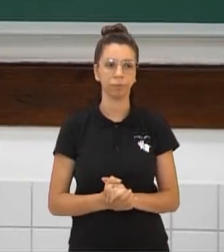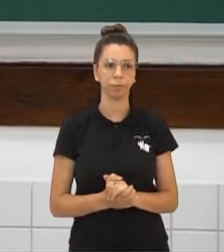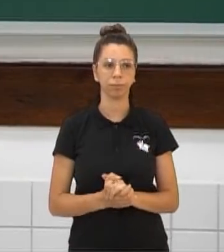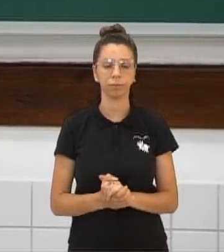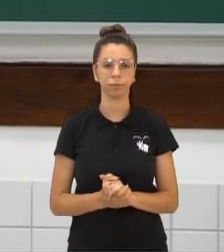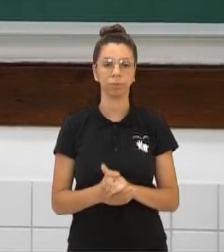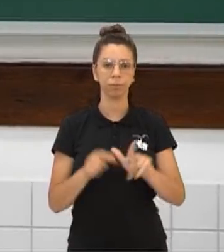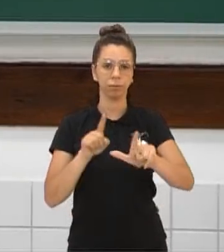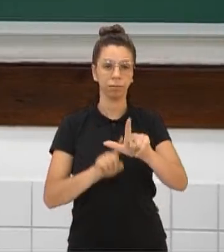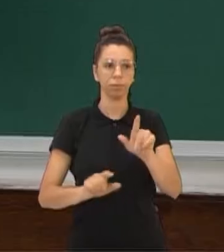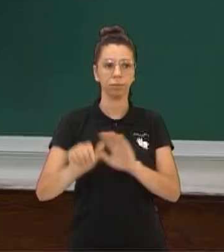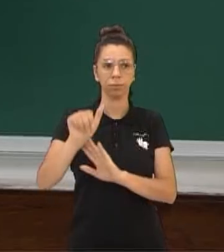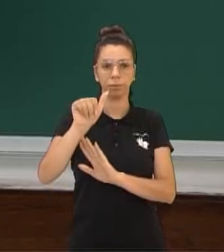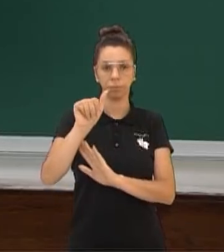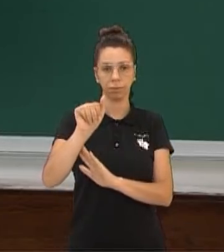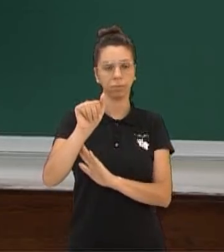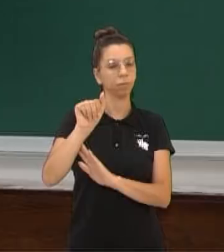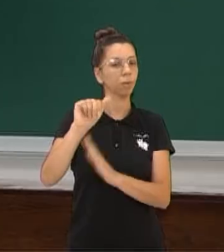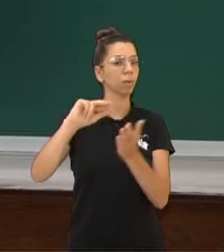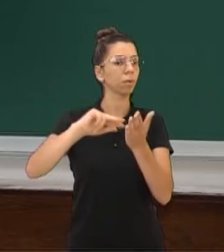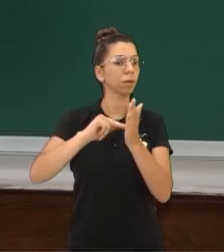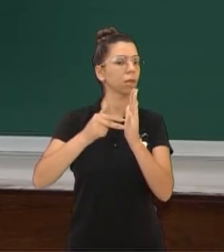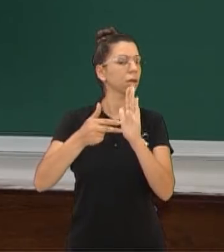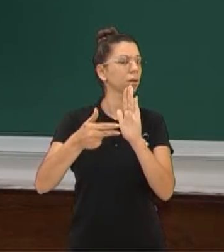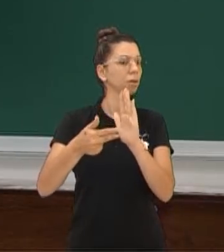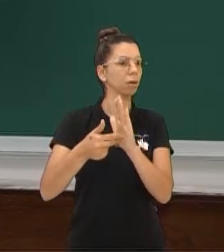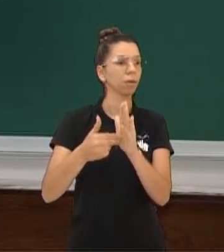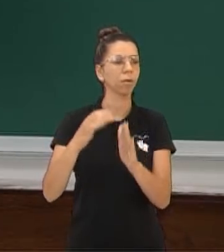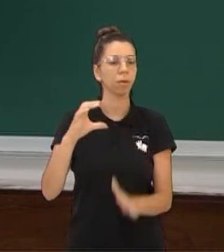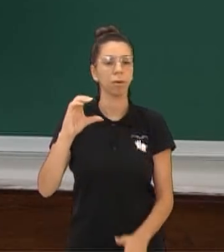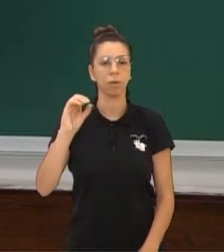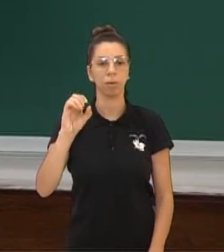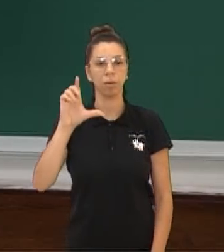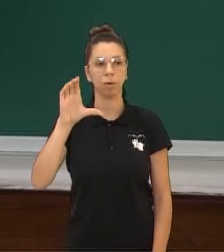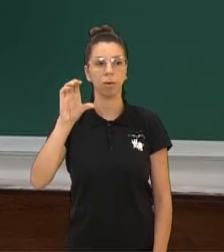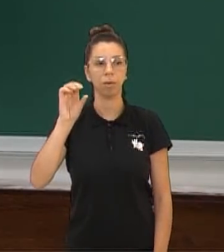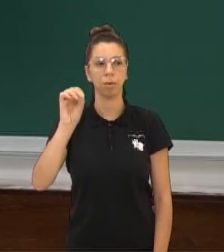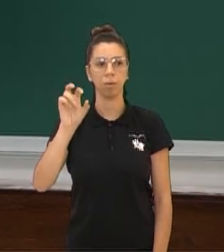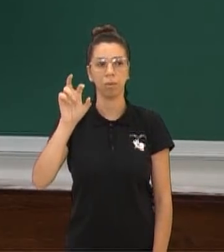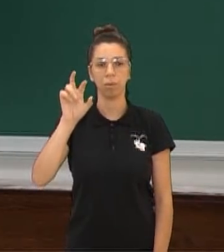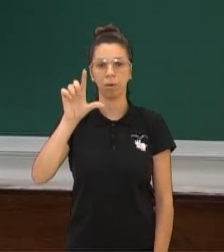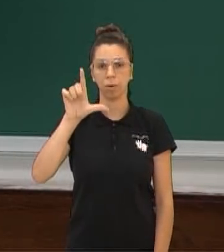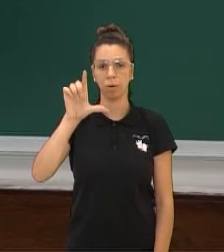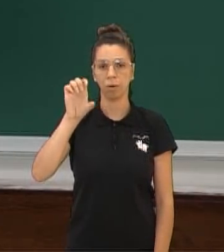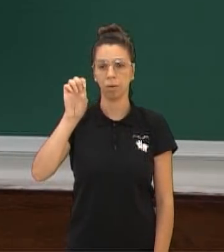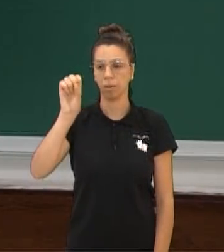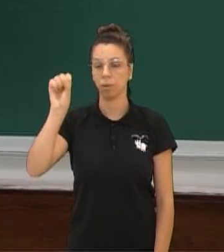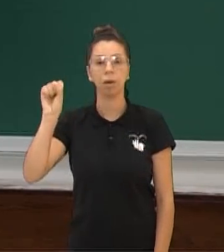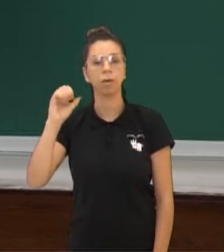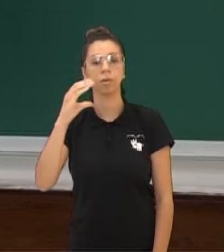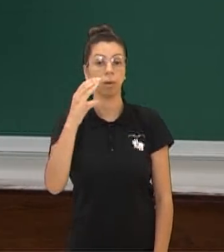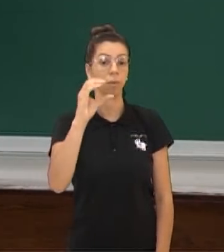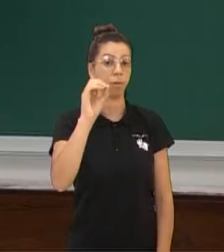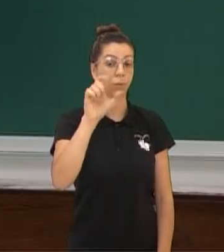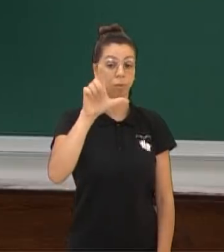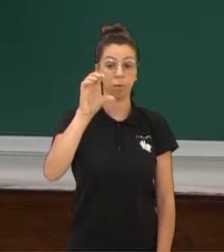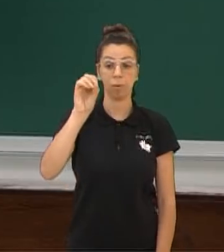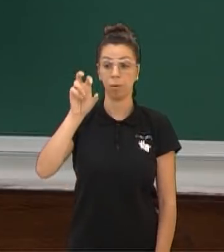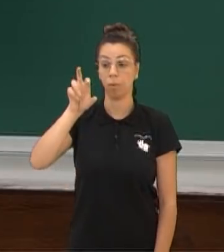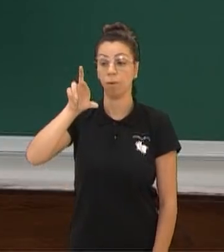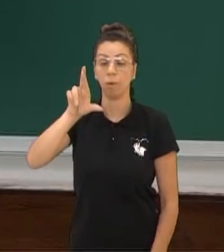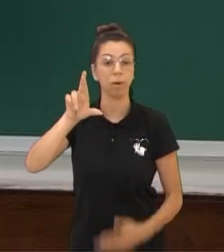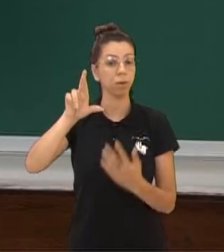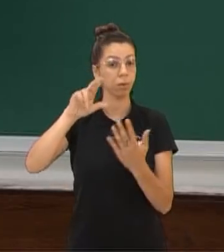A. Colorless. O que significa esse colorless? Color vocês já sabem. E o less vocês aprenderam